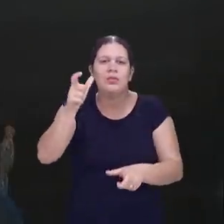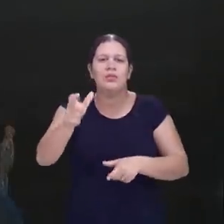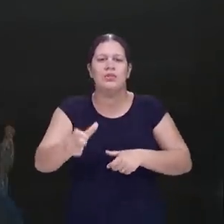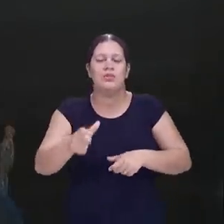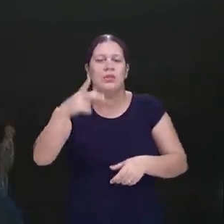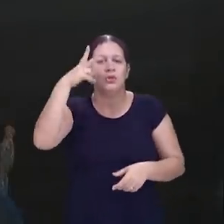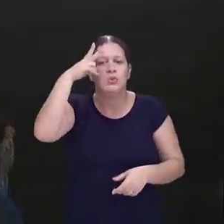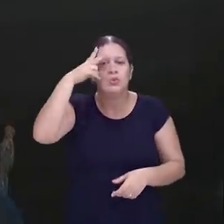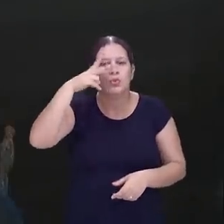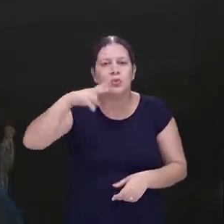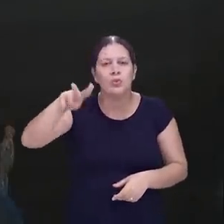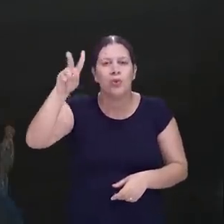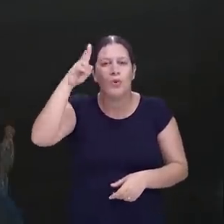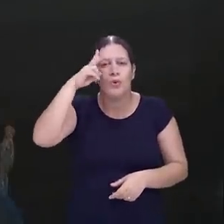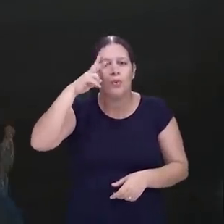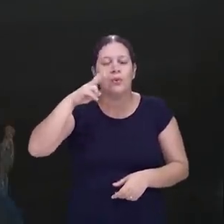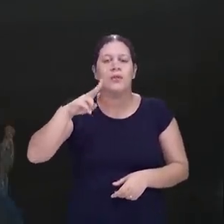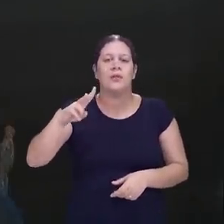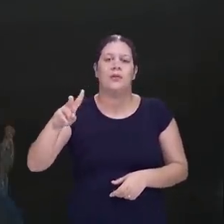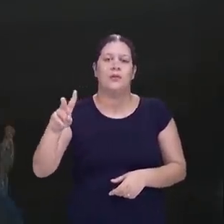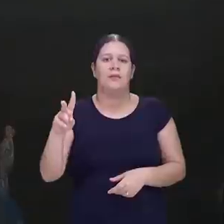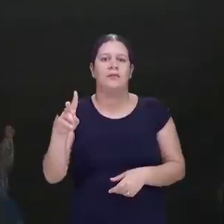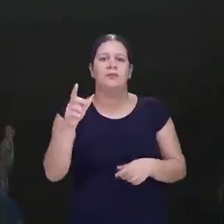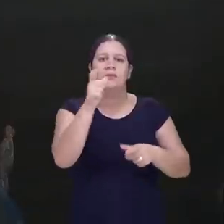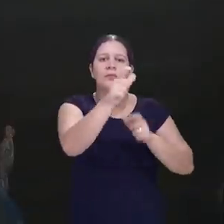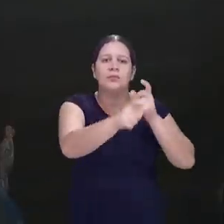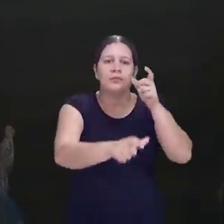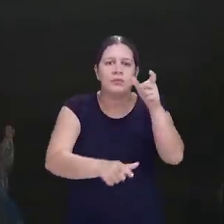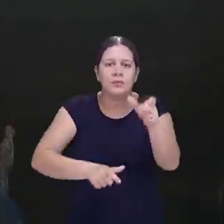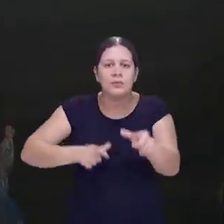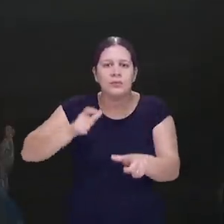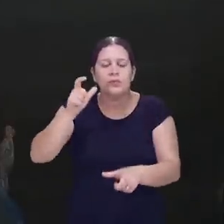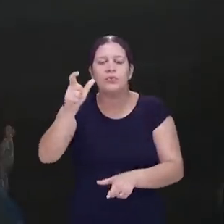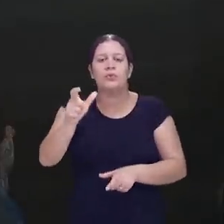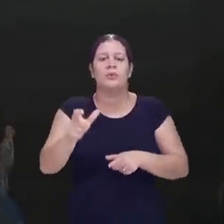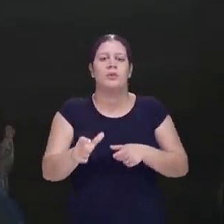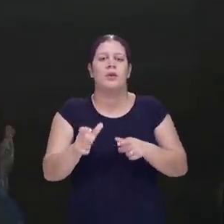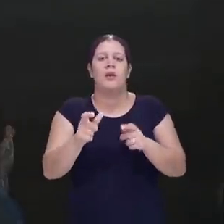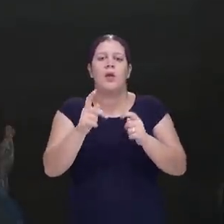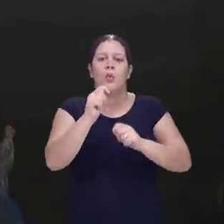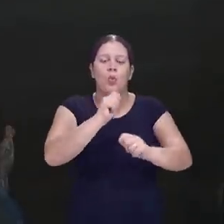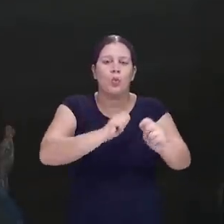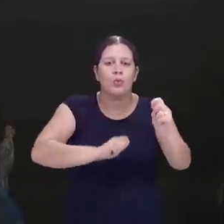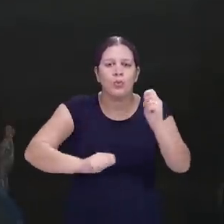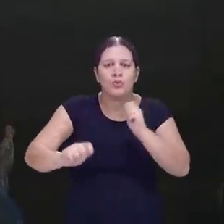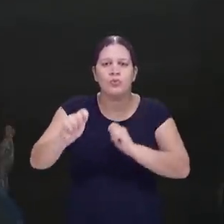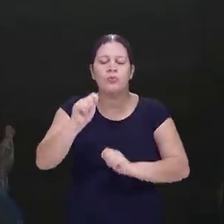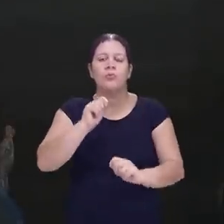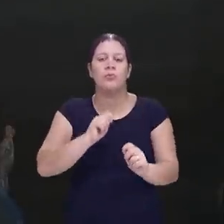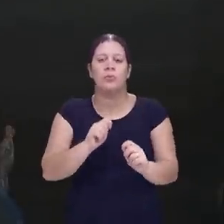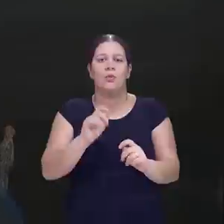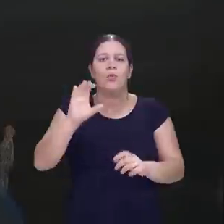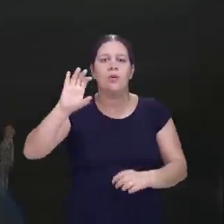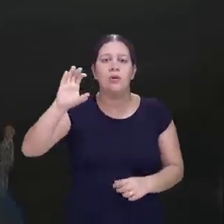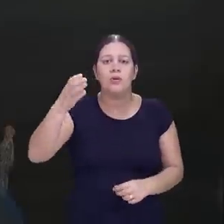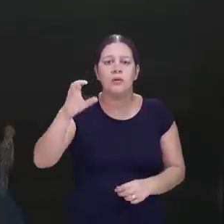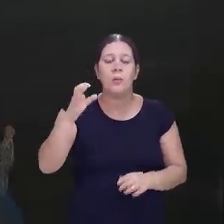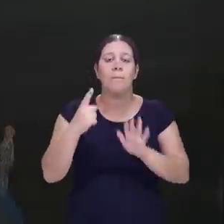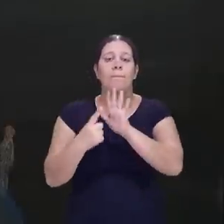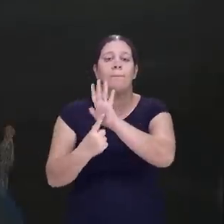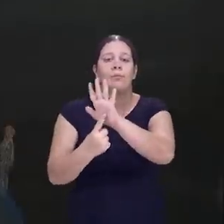climática, toda a história envolvendo aí as características de exploração econômica, a parte